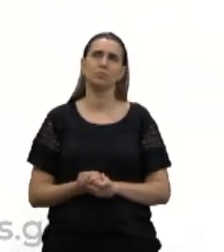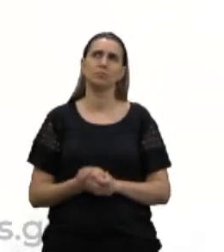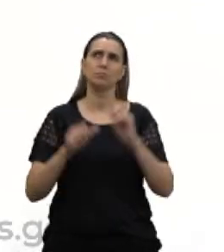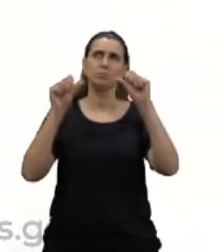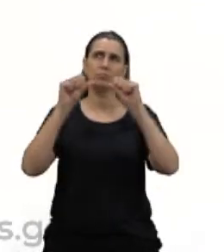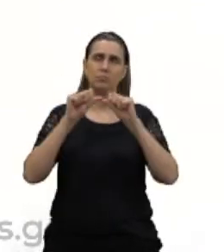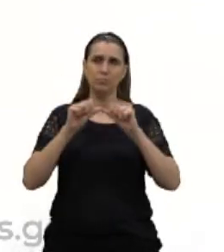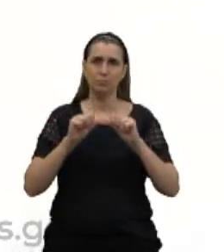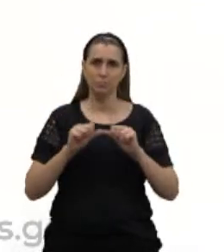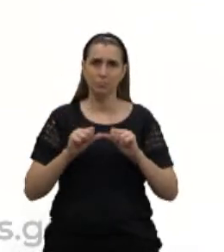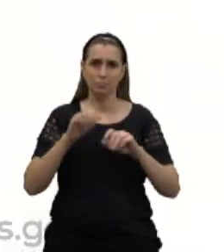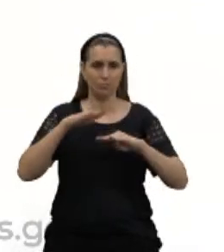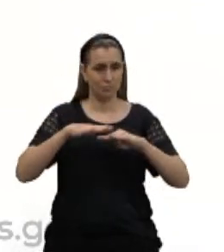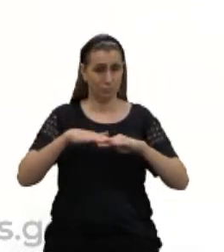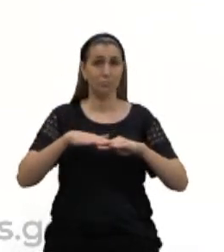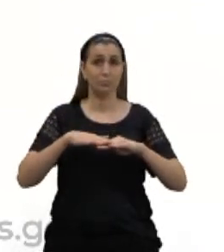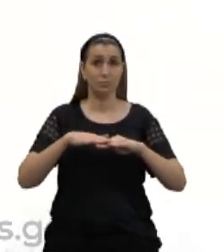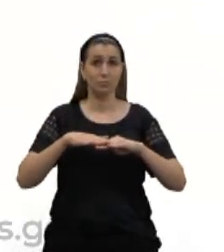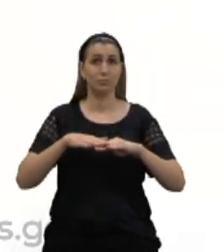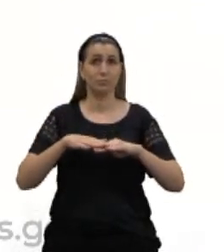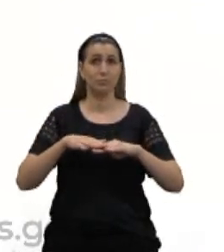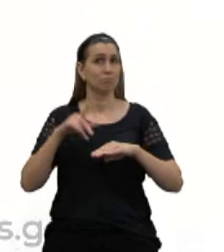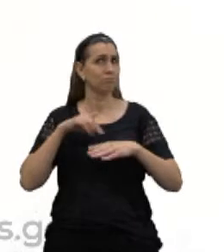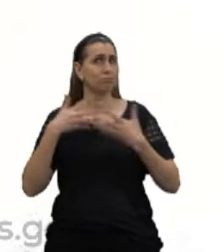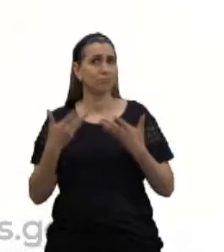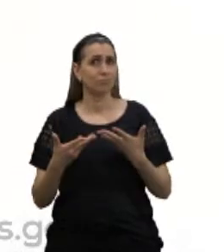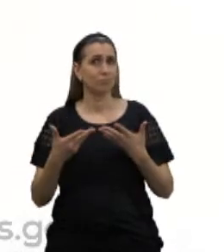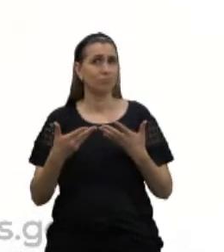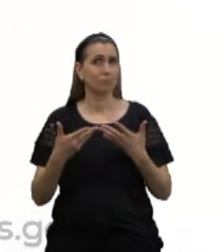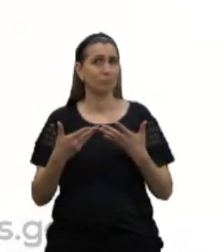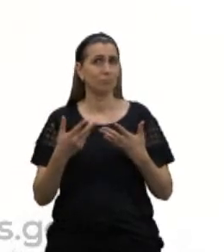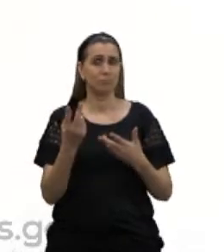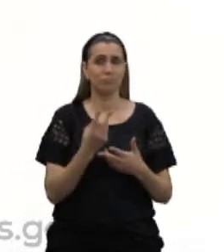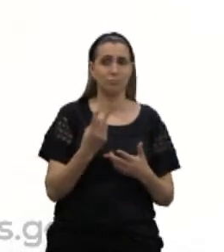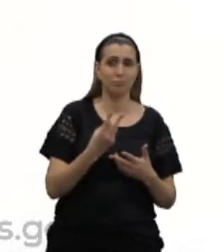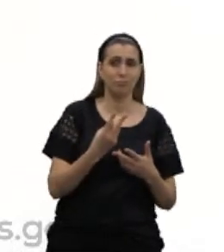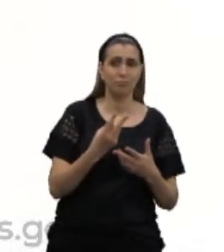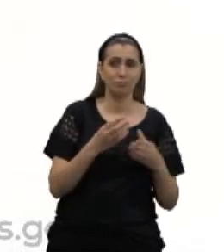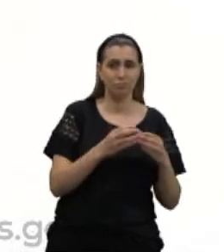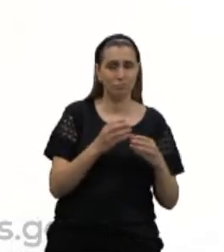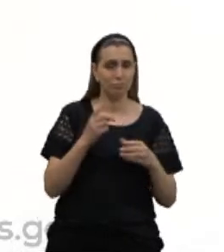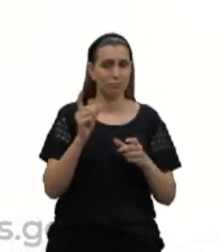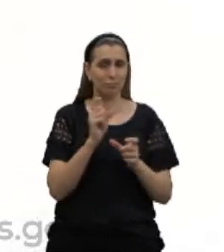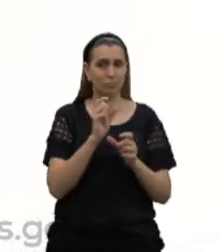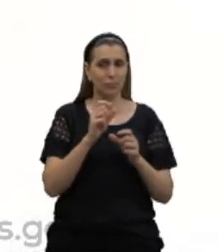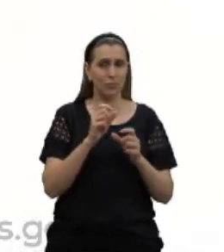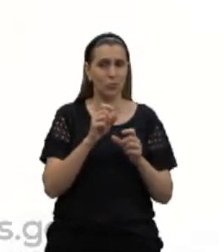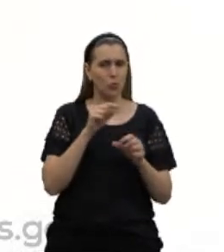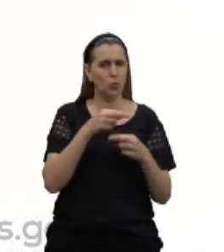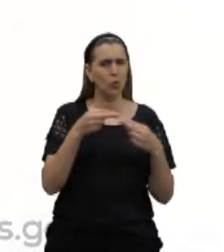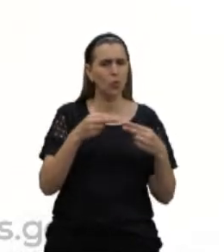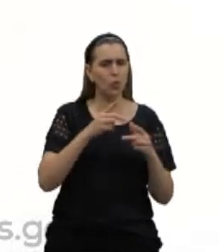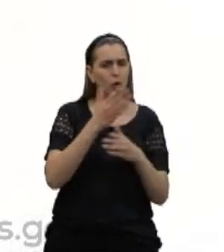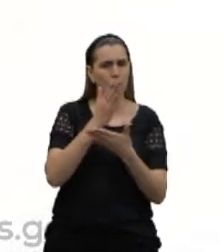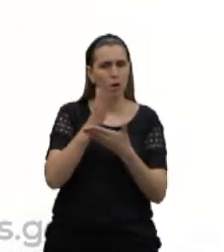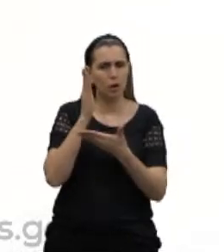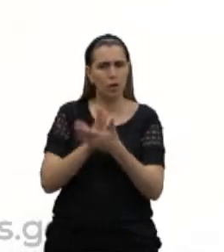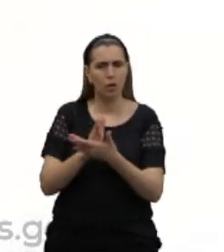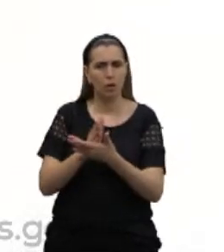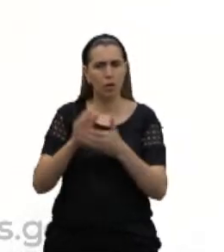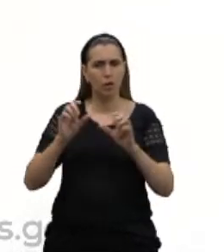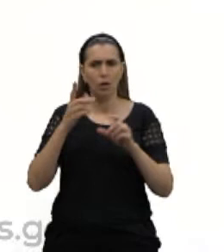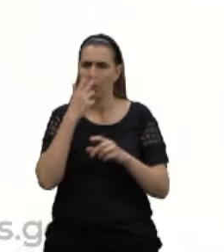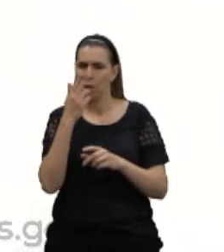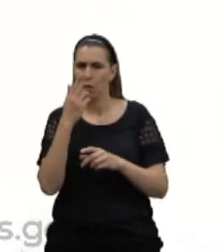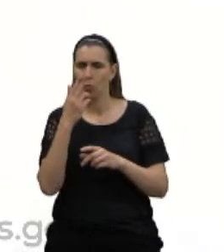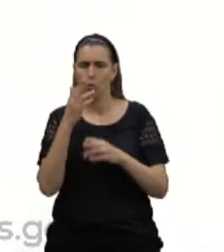simetria, então, né, na matemática, é quando as duas partes de um elemento dividido no meio são